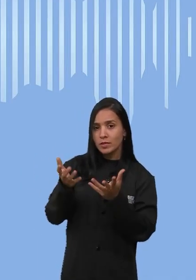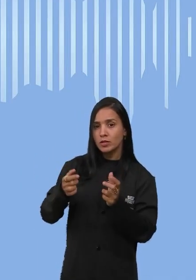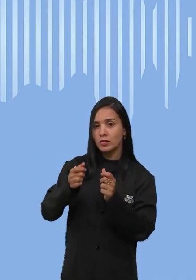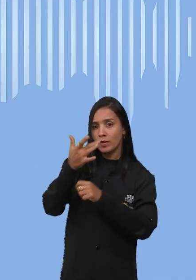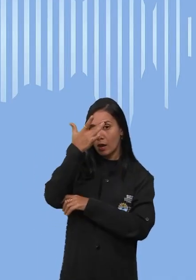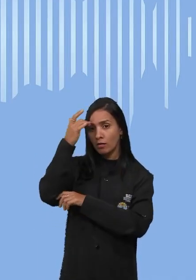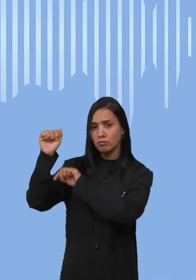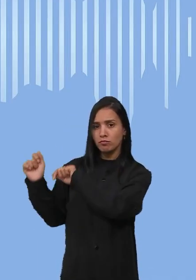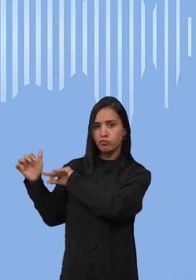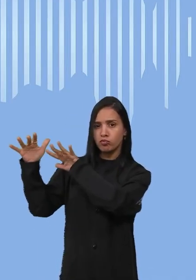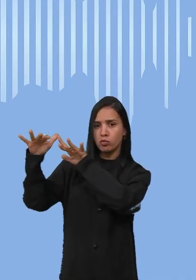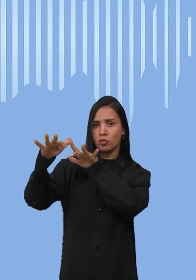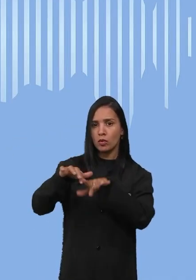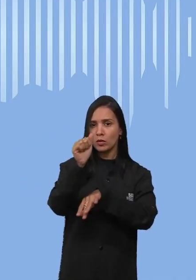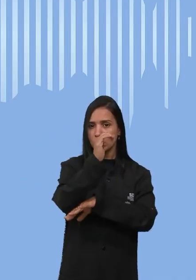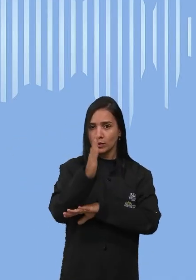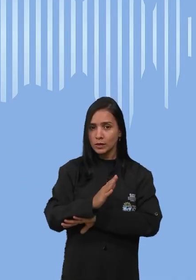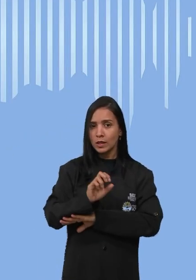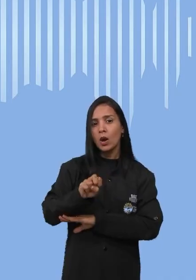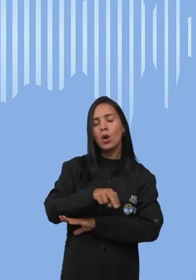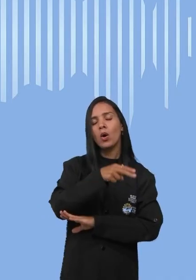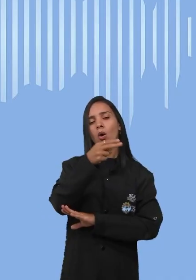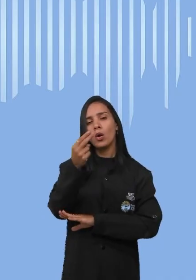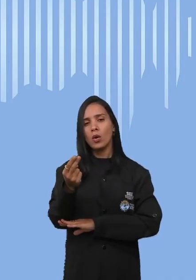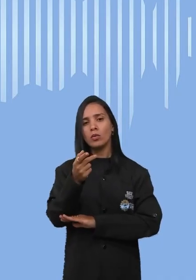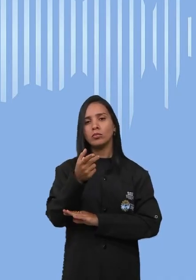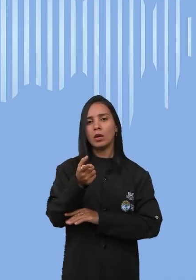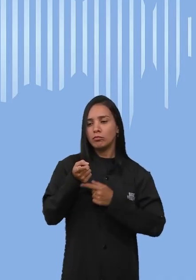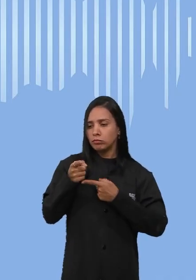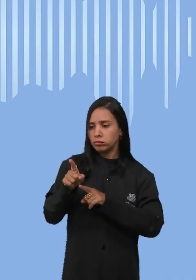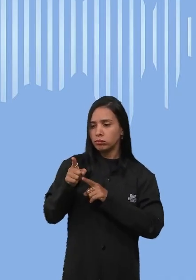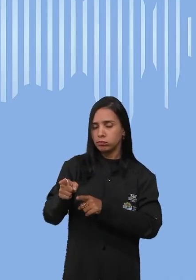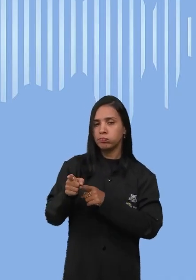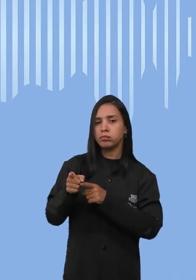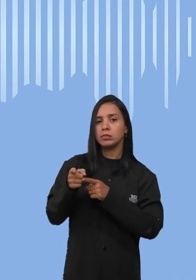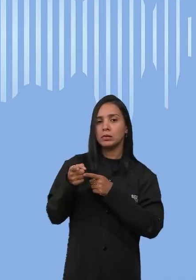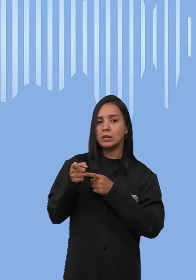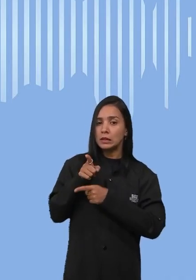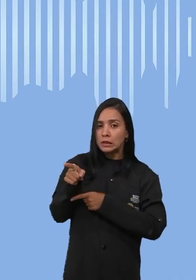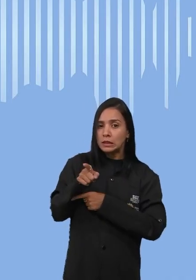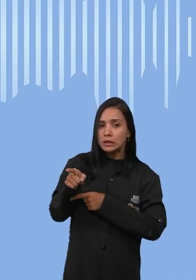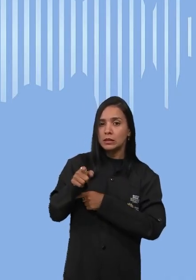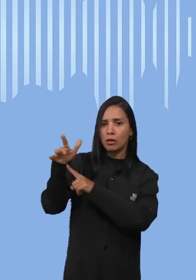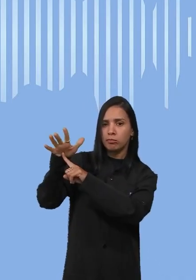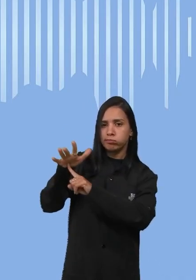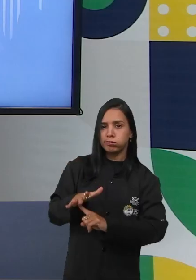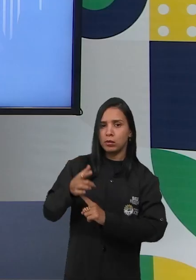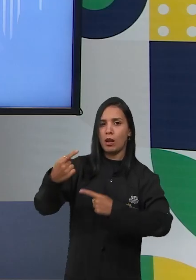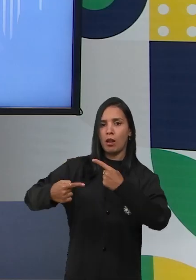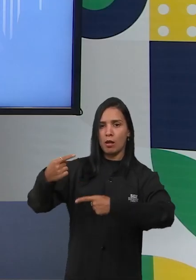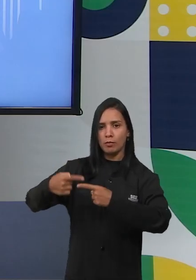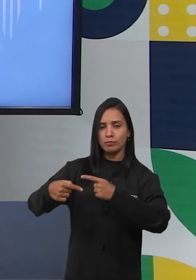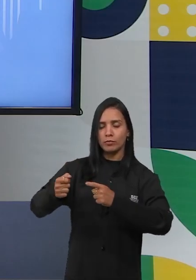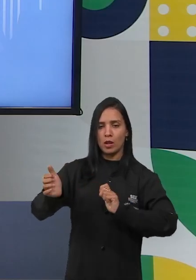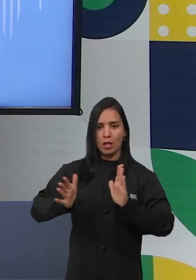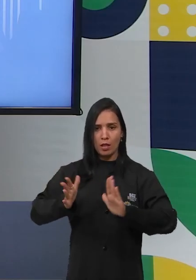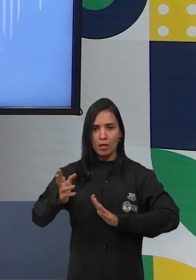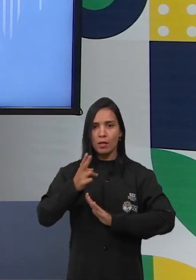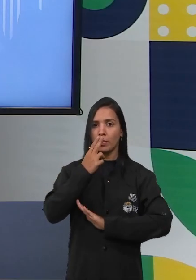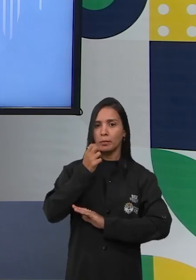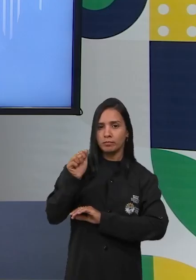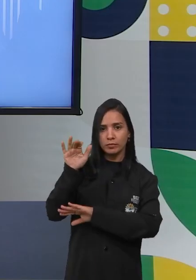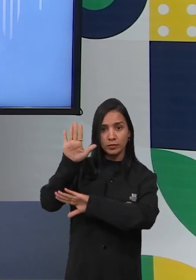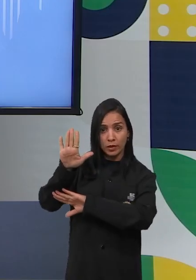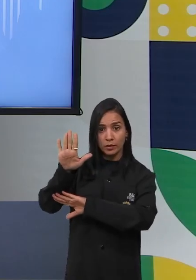Brasil. E letra E, criticar a repressão política da ditadura militar. Nós estamos falando de momentos diferentes, né? Nós